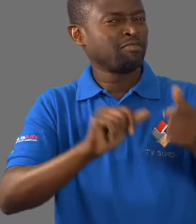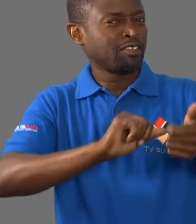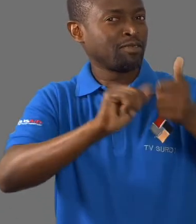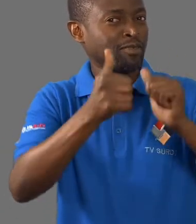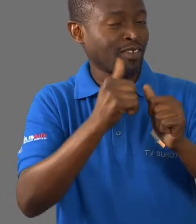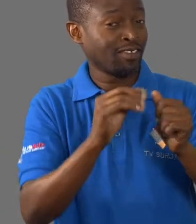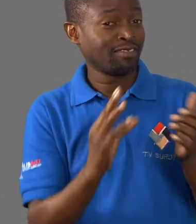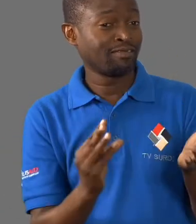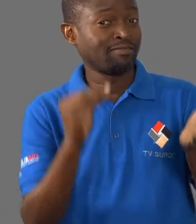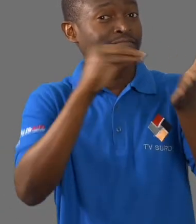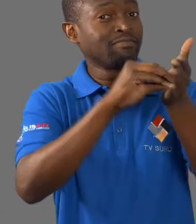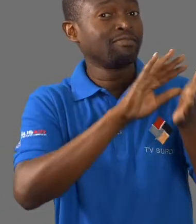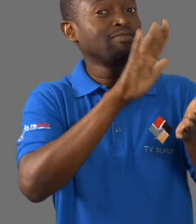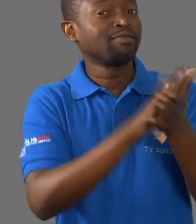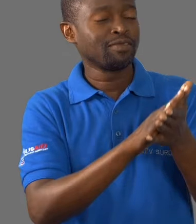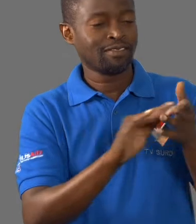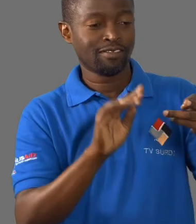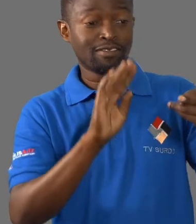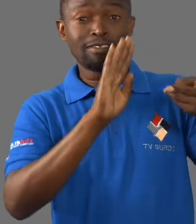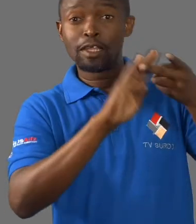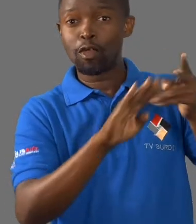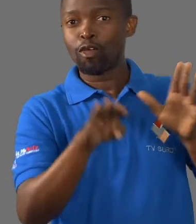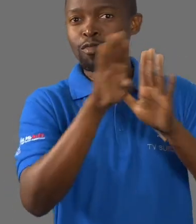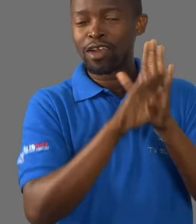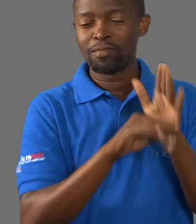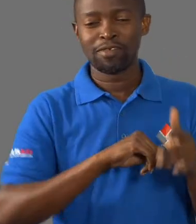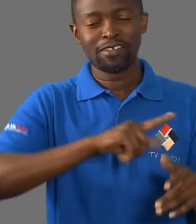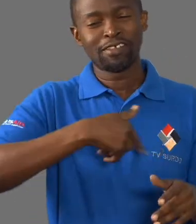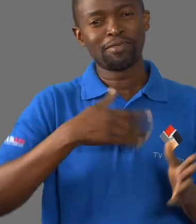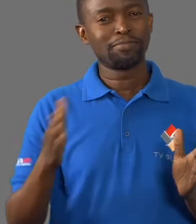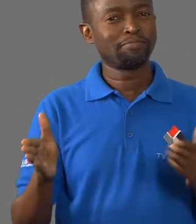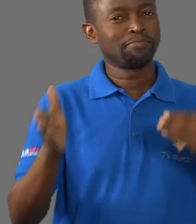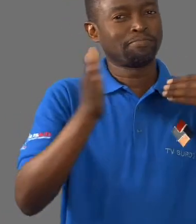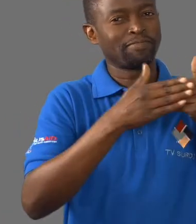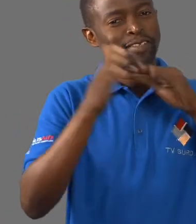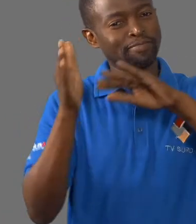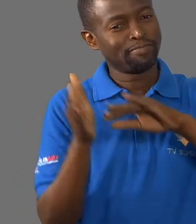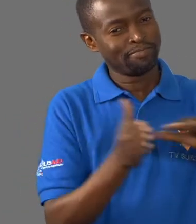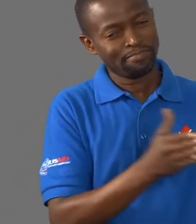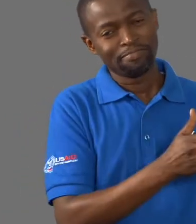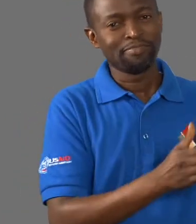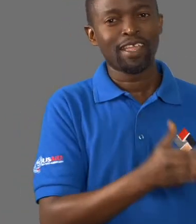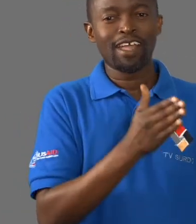E é com notícia do desporto que fechamos o segundo bloco do nosso programa.